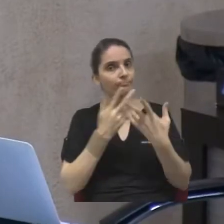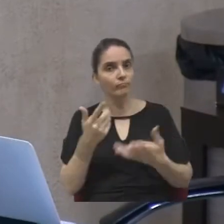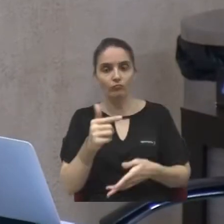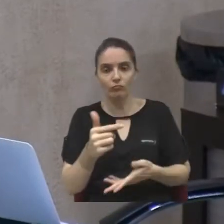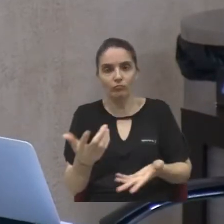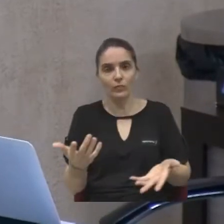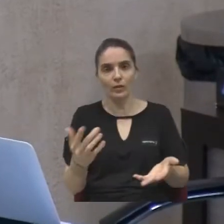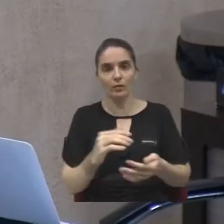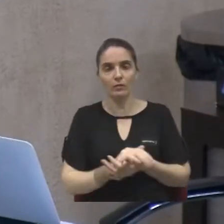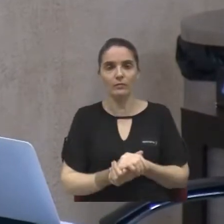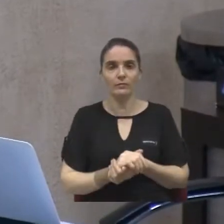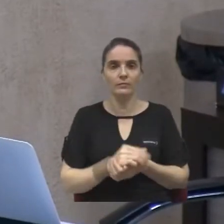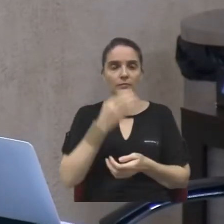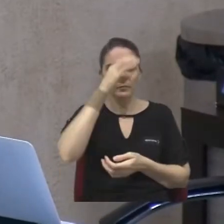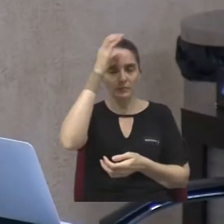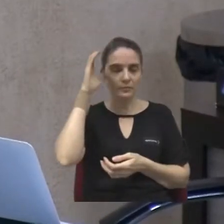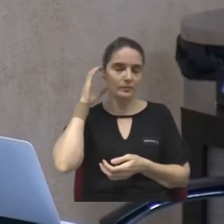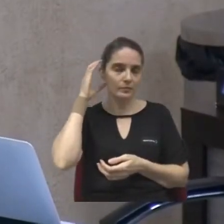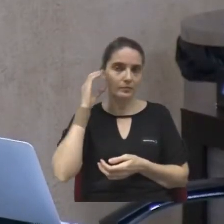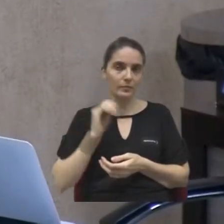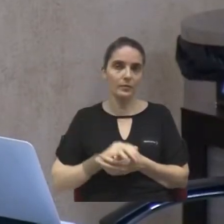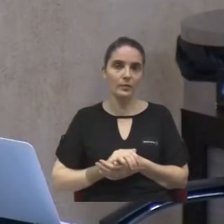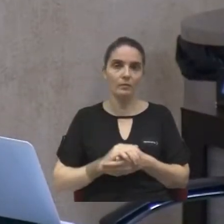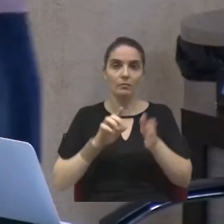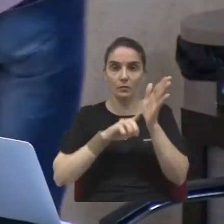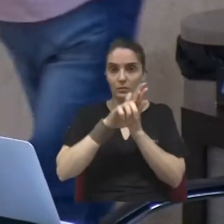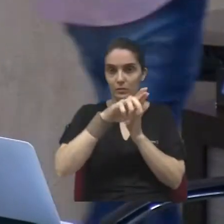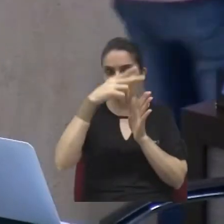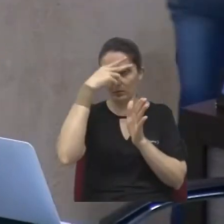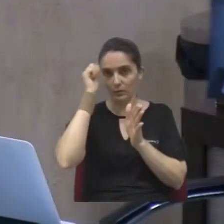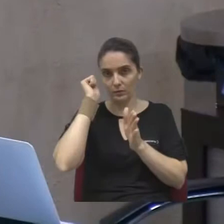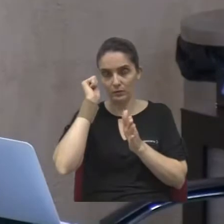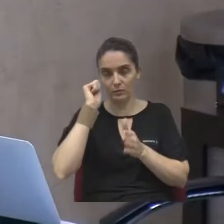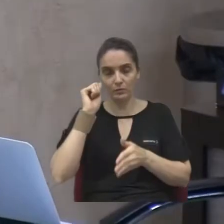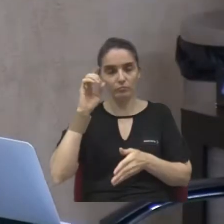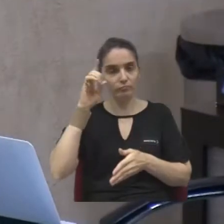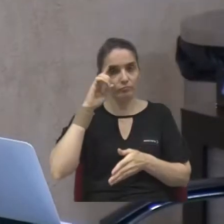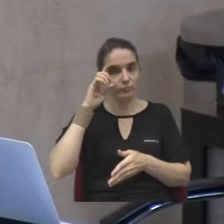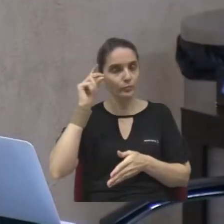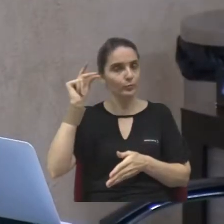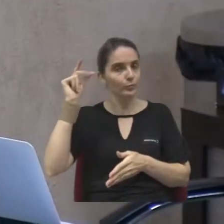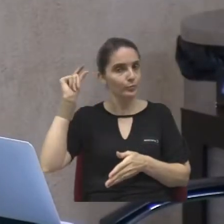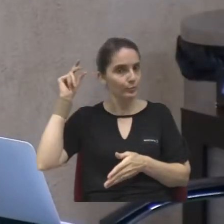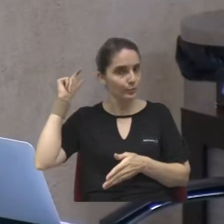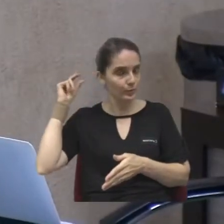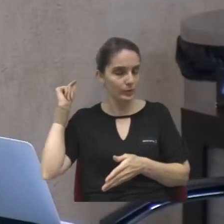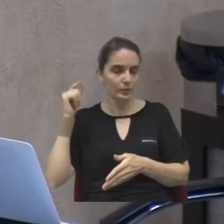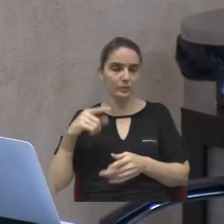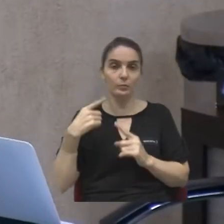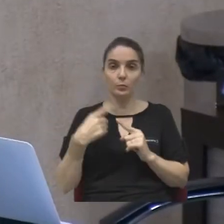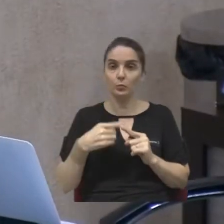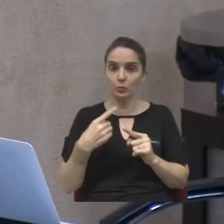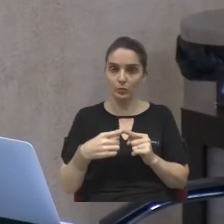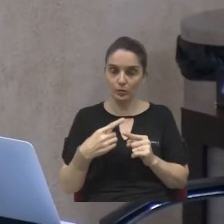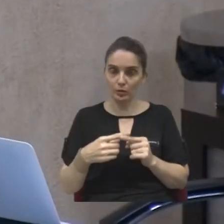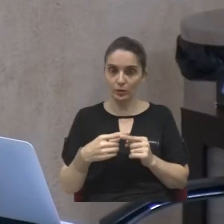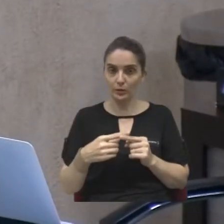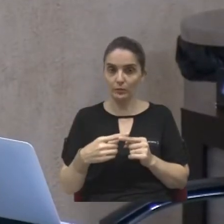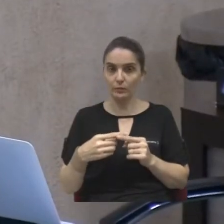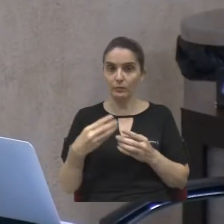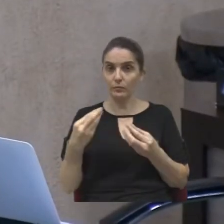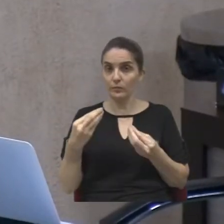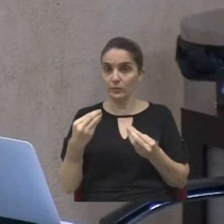meio desse requerimento. Vejam que a data ela é bastante antiga, em virtude de nós termos um número bastante elevado